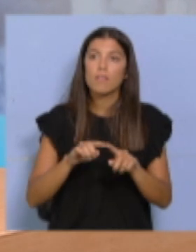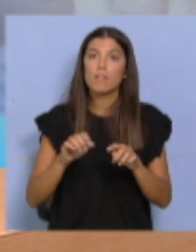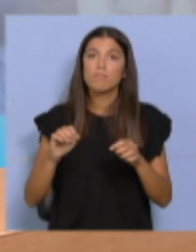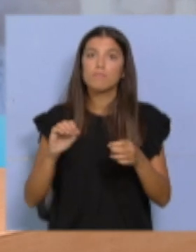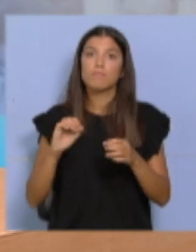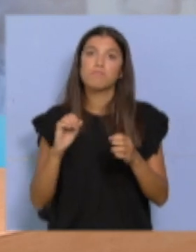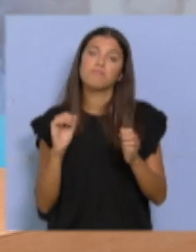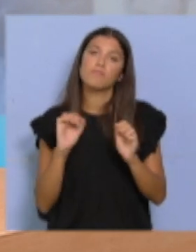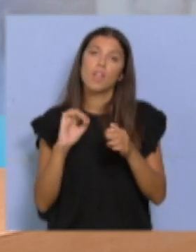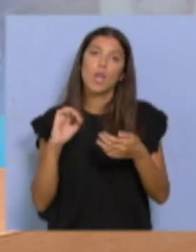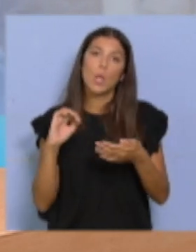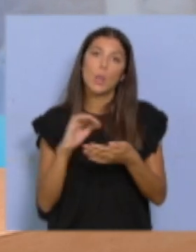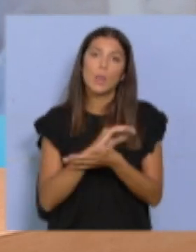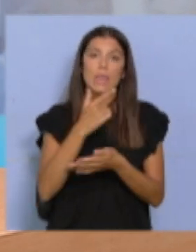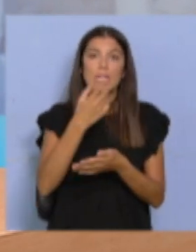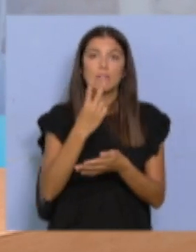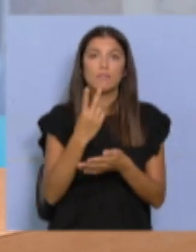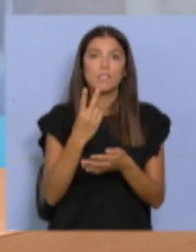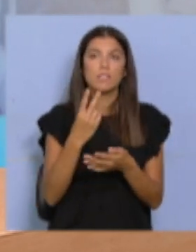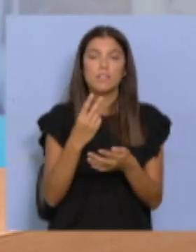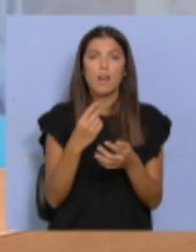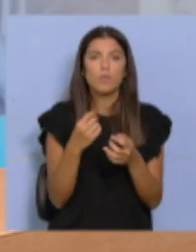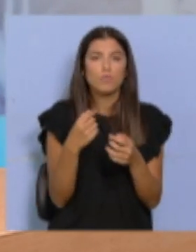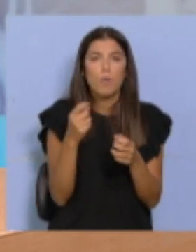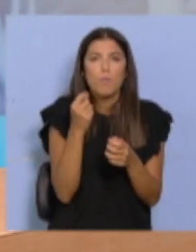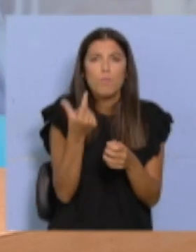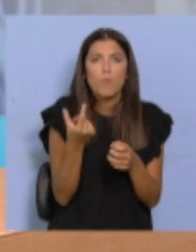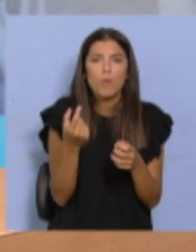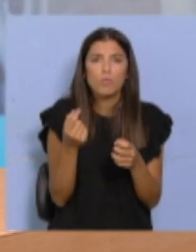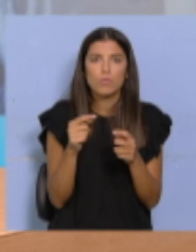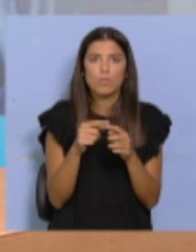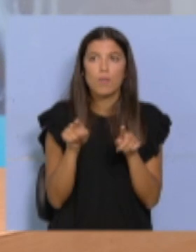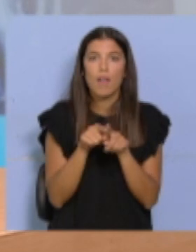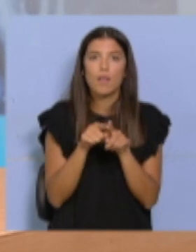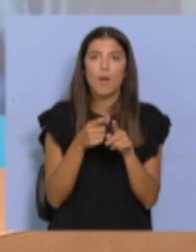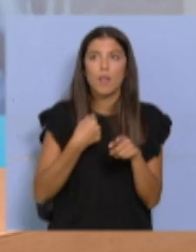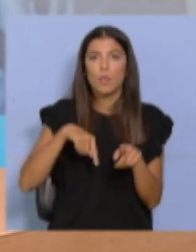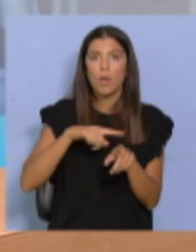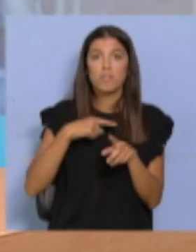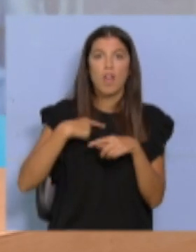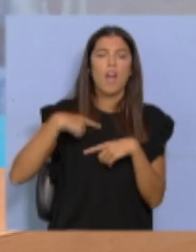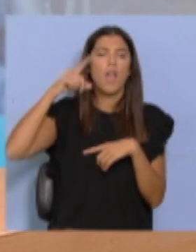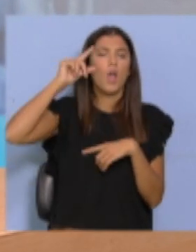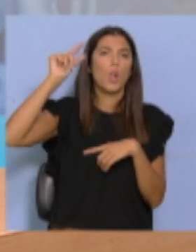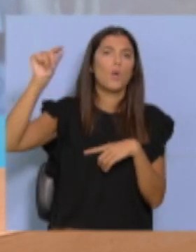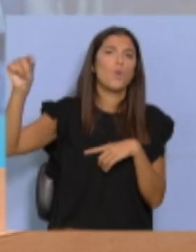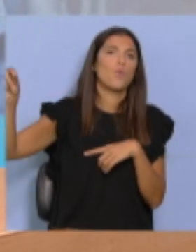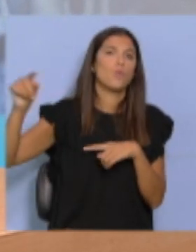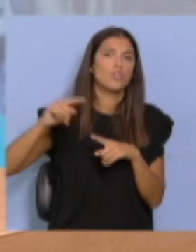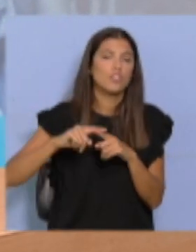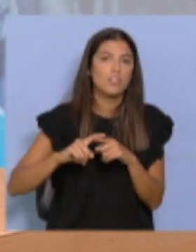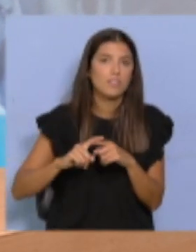meios de comunicação, não nos está próximo, fica lá na Grécia, assim meio que distante. Se qualquer um de